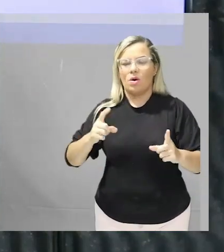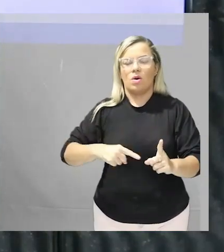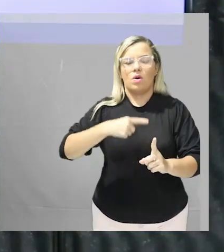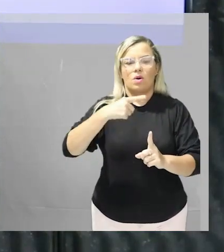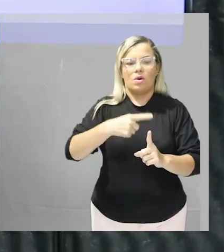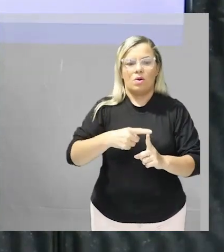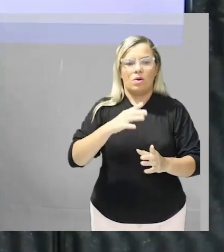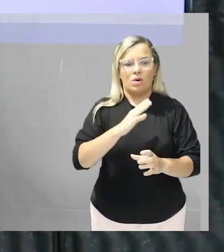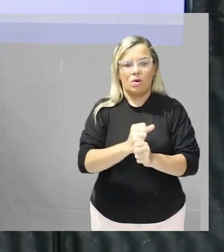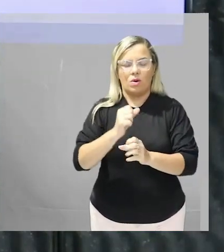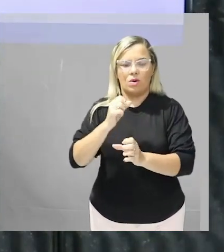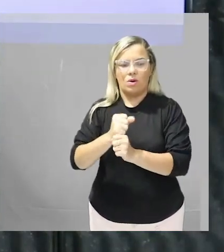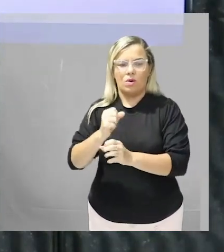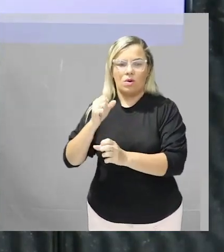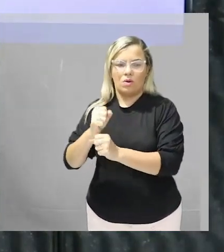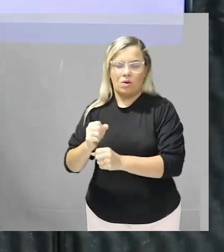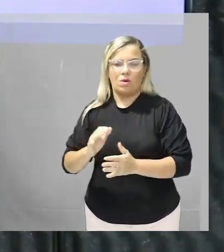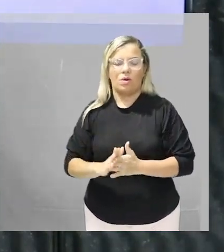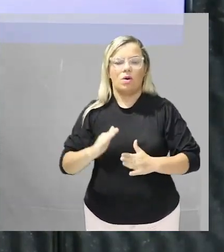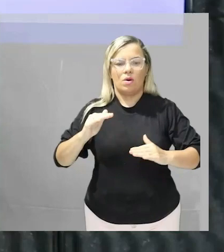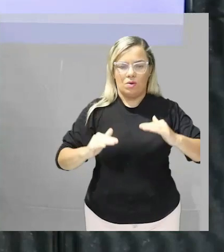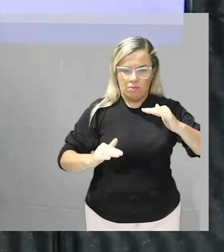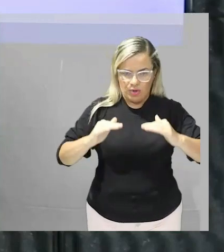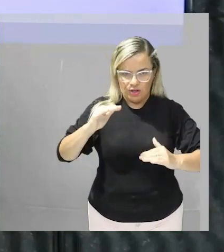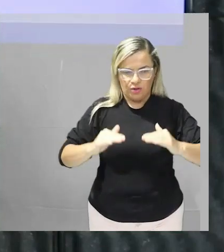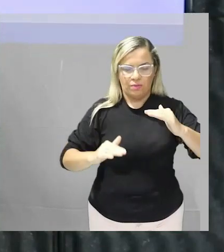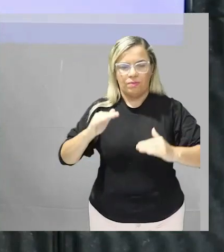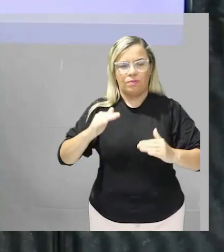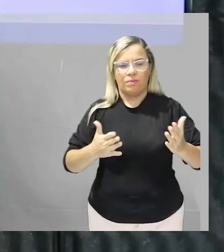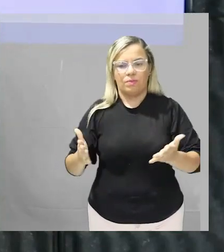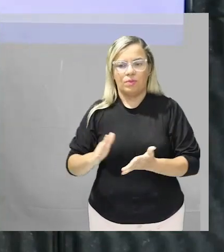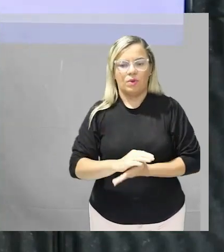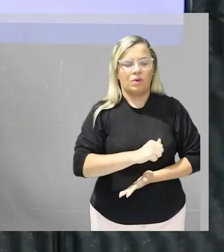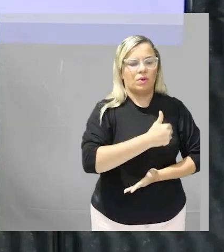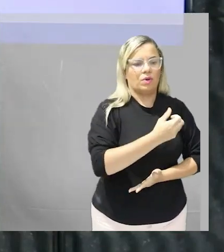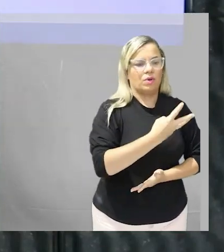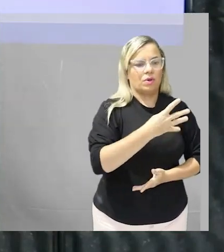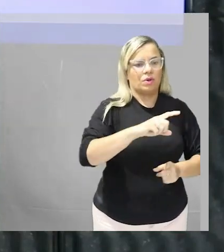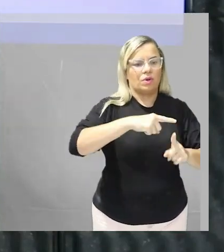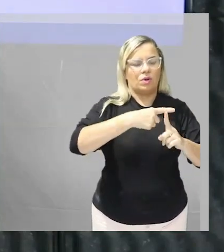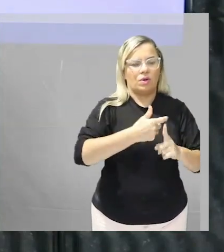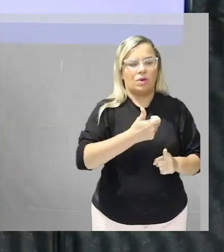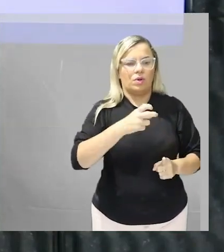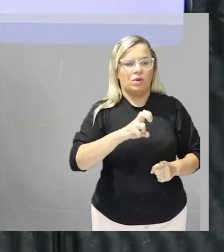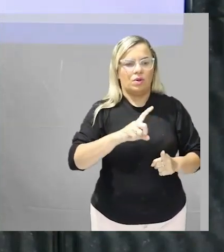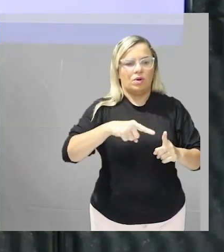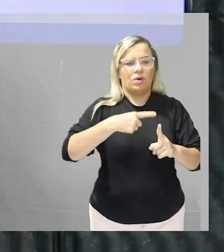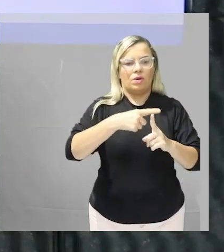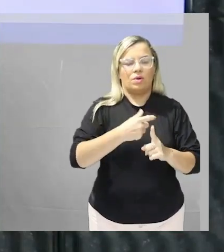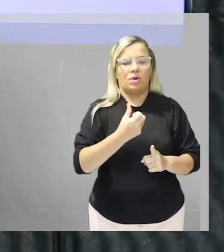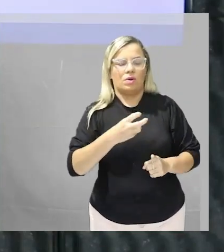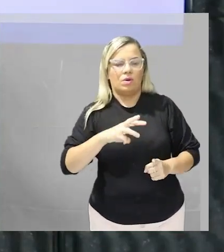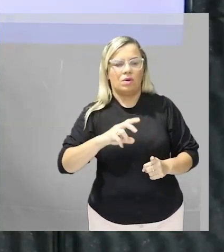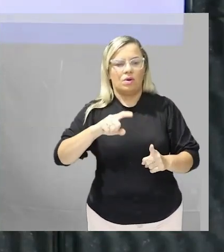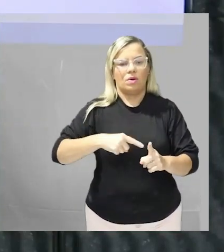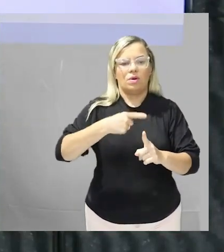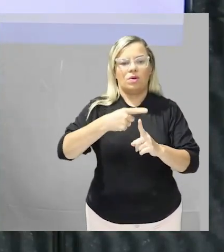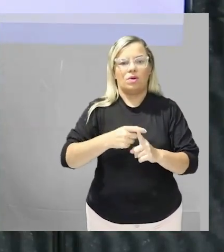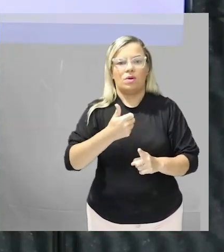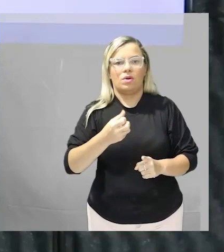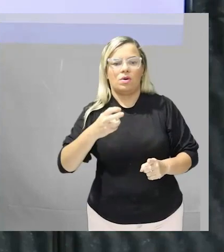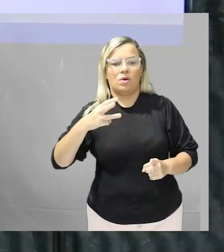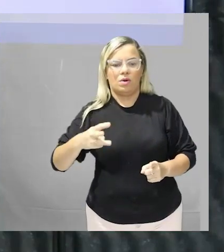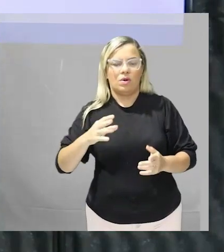Isso quer dizer média aritmética então 14 + 15 + 13 + 13 tudo isso